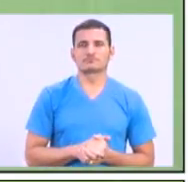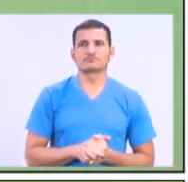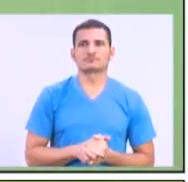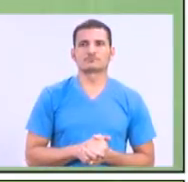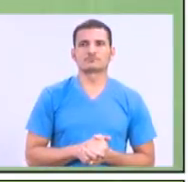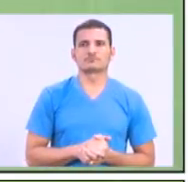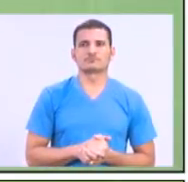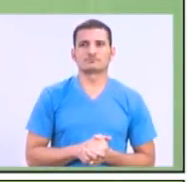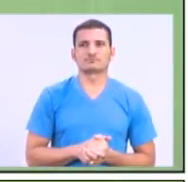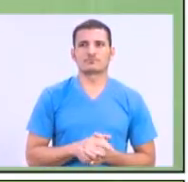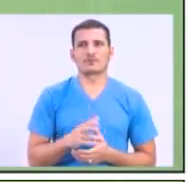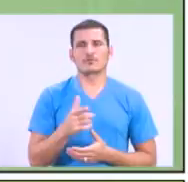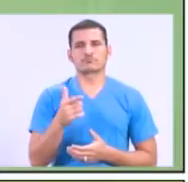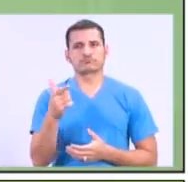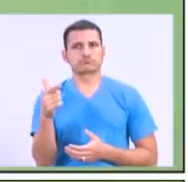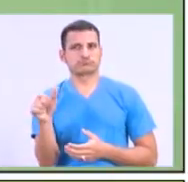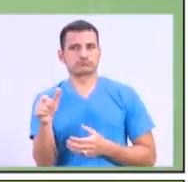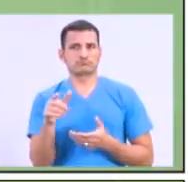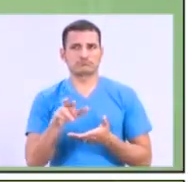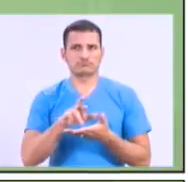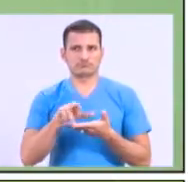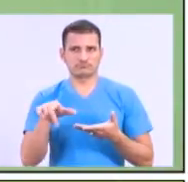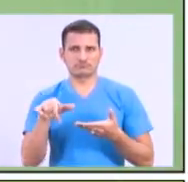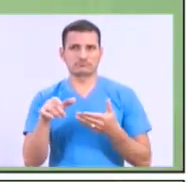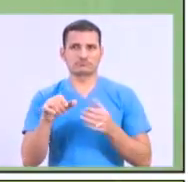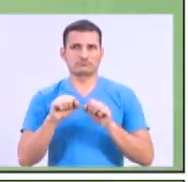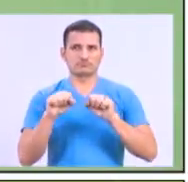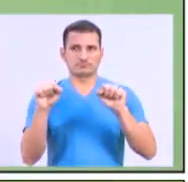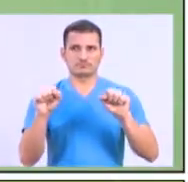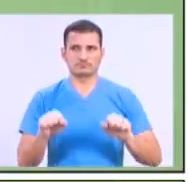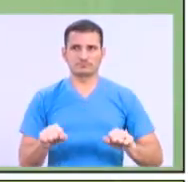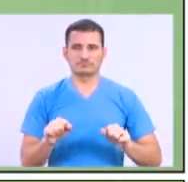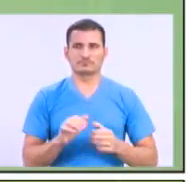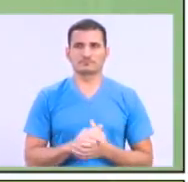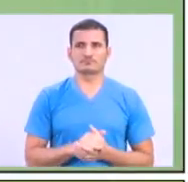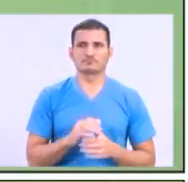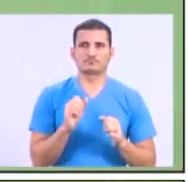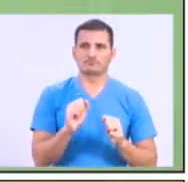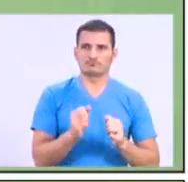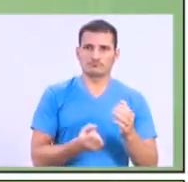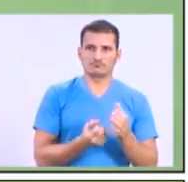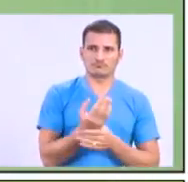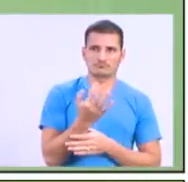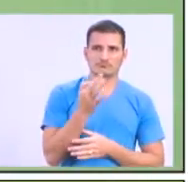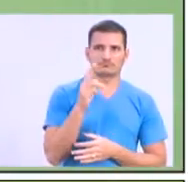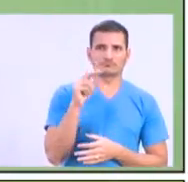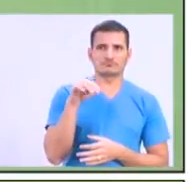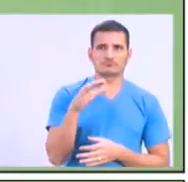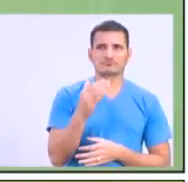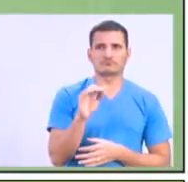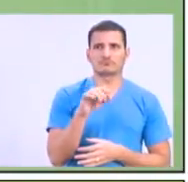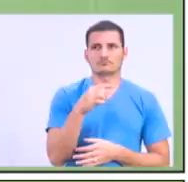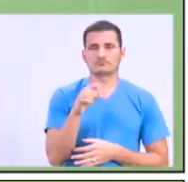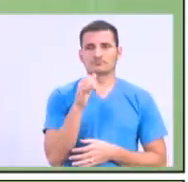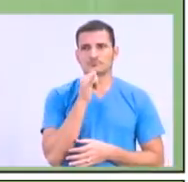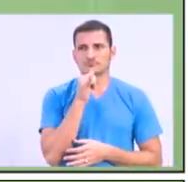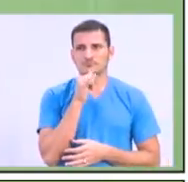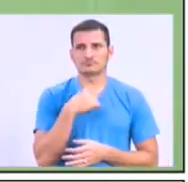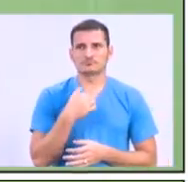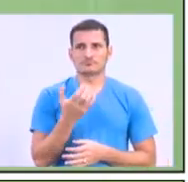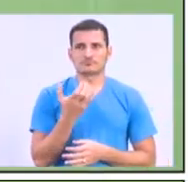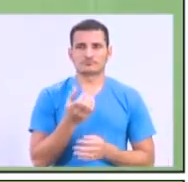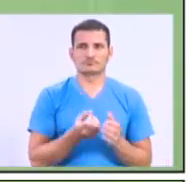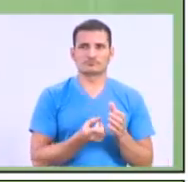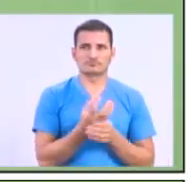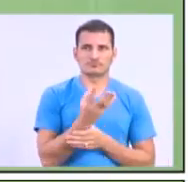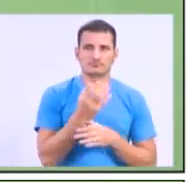sistema, certo? Como é que funciona isso? Necessariamente a gente pode criar funções, né, em que, por exemplo, eu quero criar